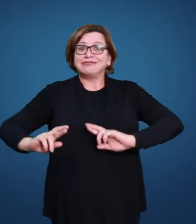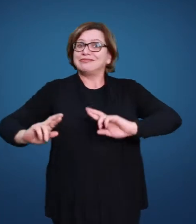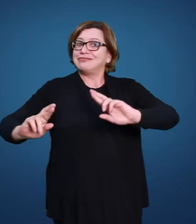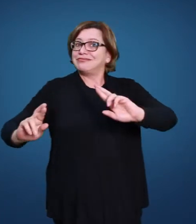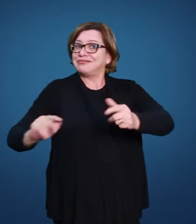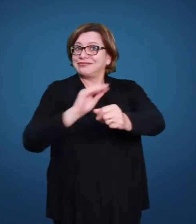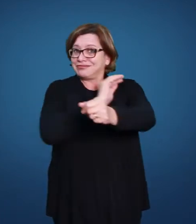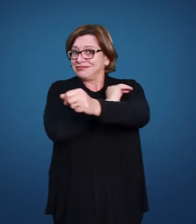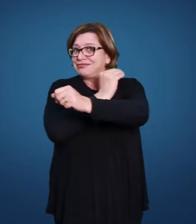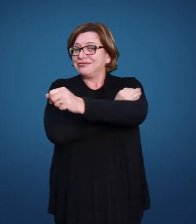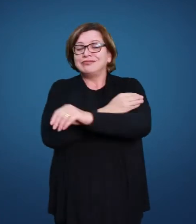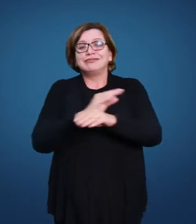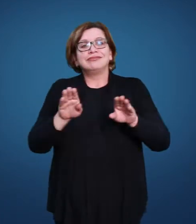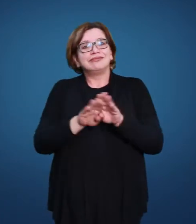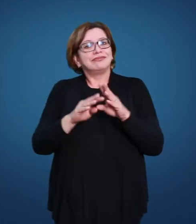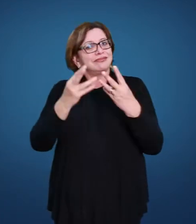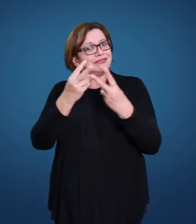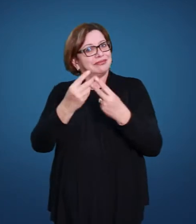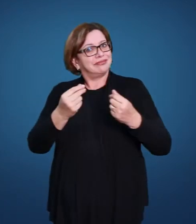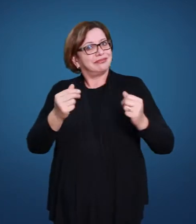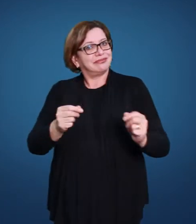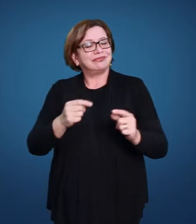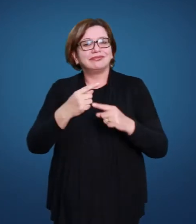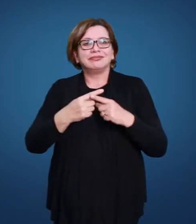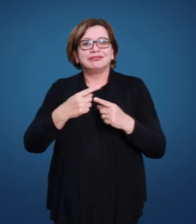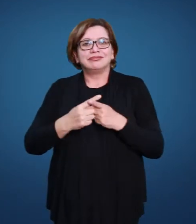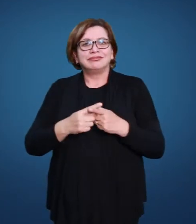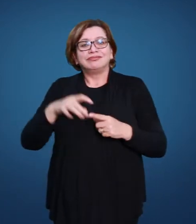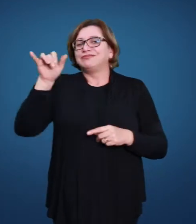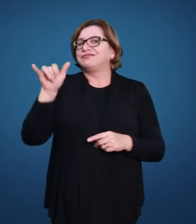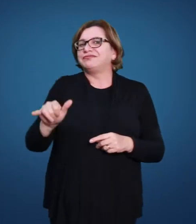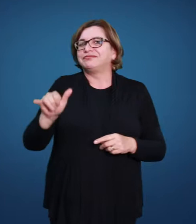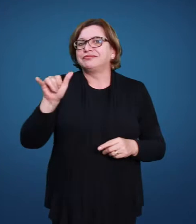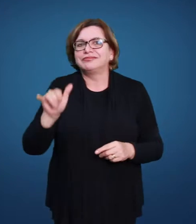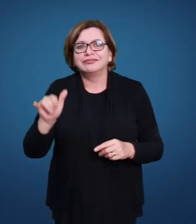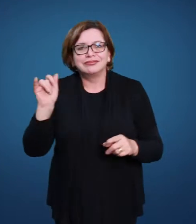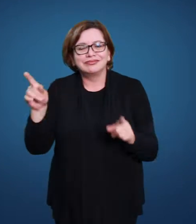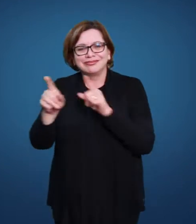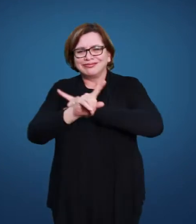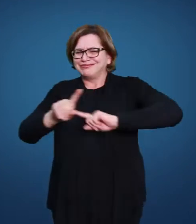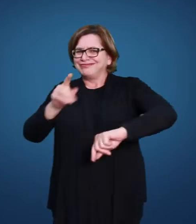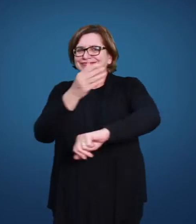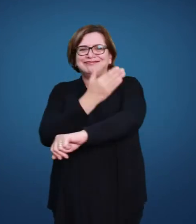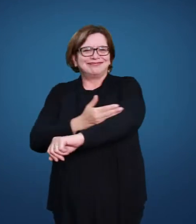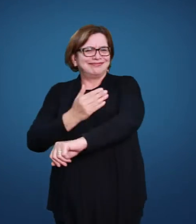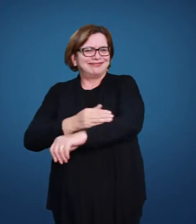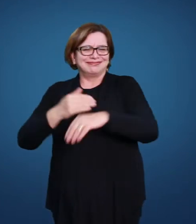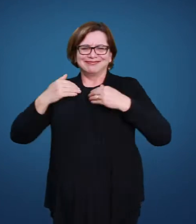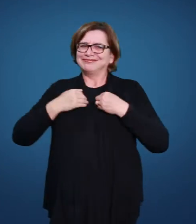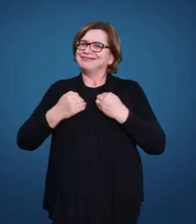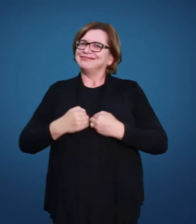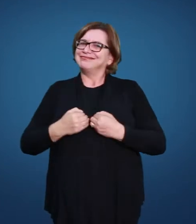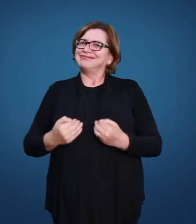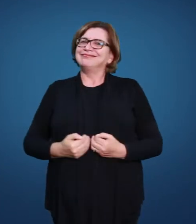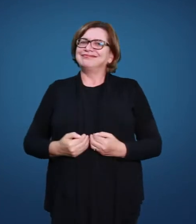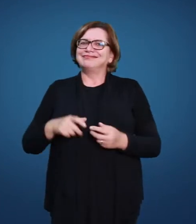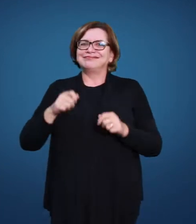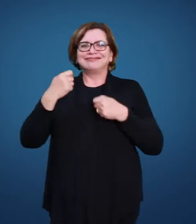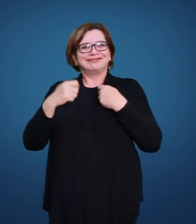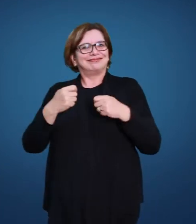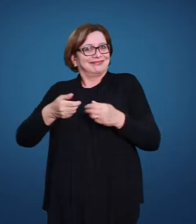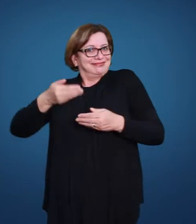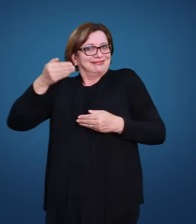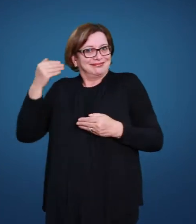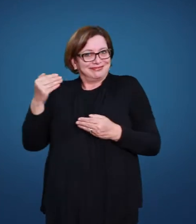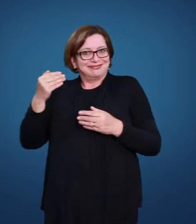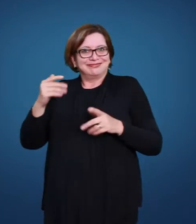diferença de força e de habilidade justamente porque eles passaram a não mais fazer as mesmas atividades físicas que eles precisavam